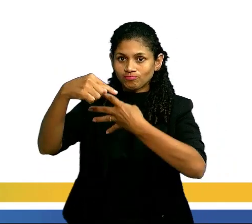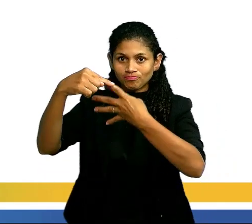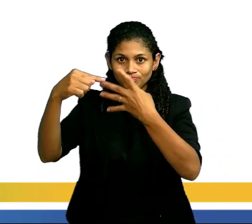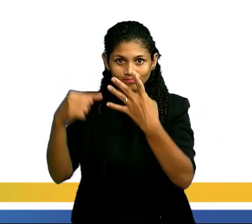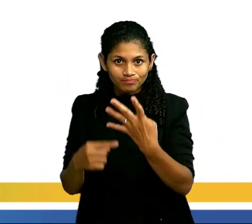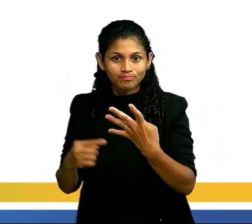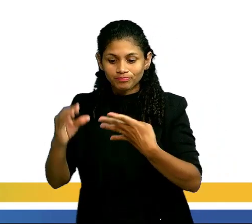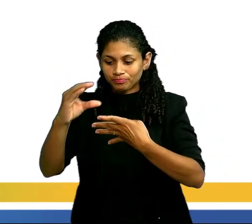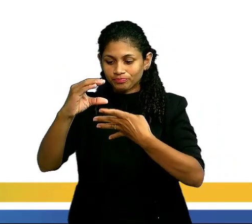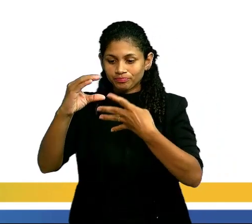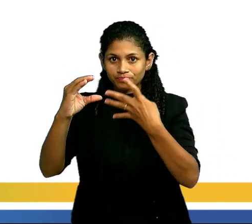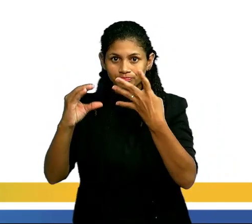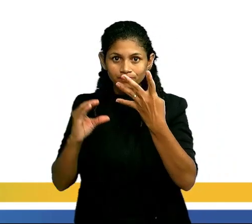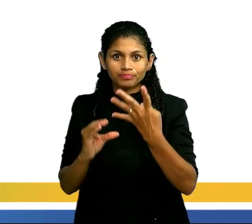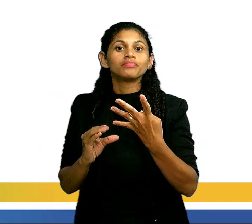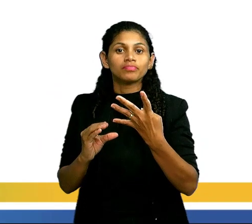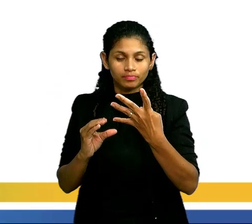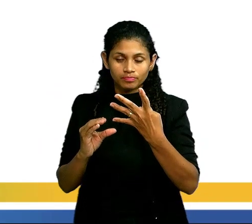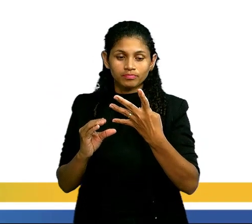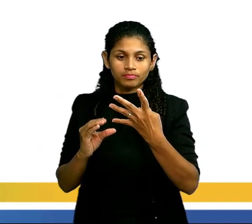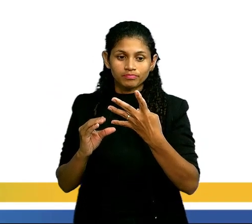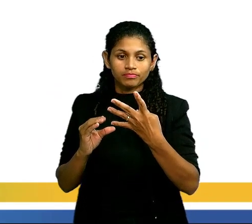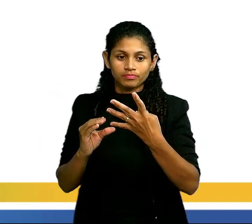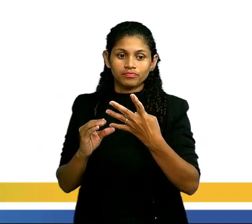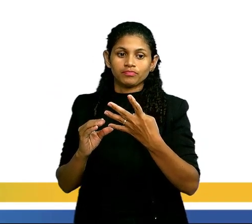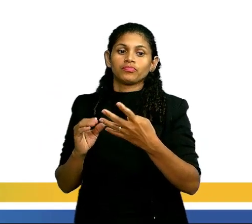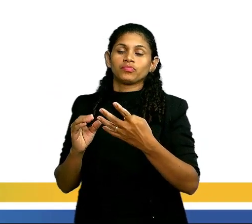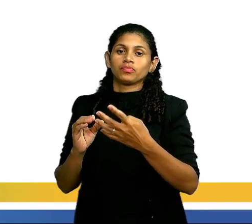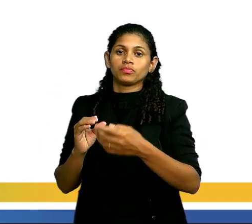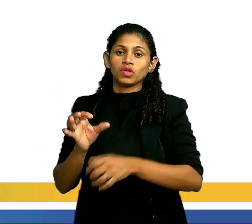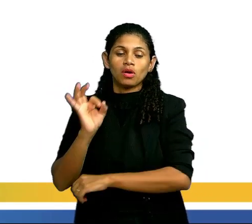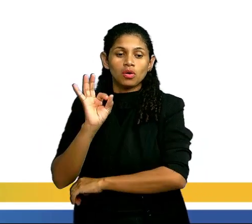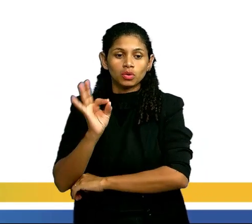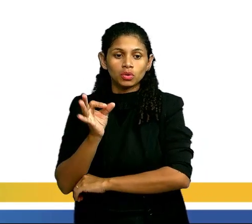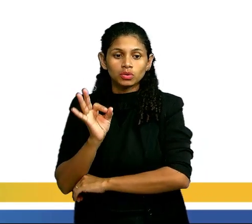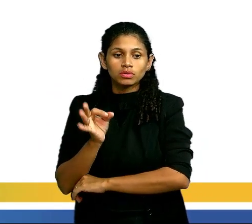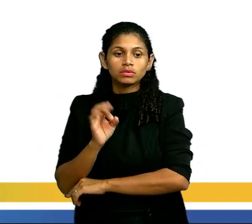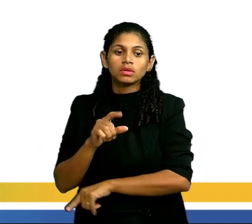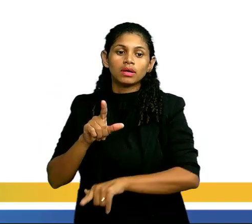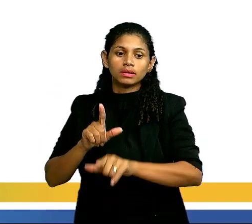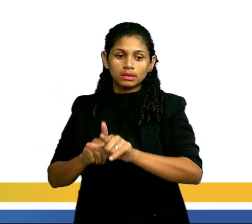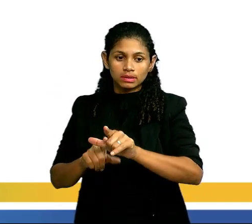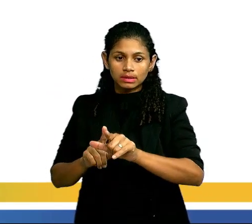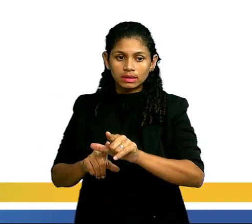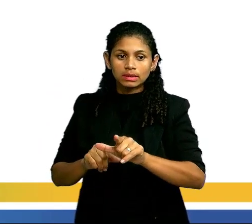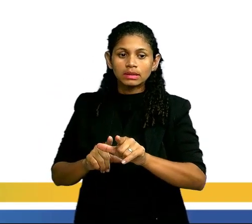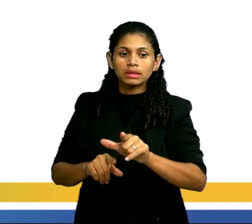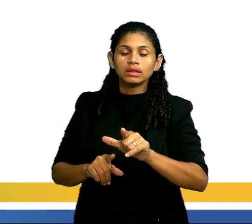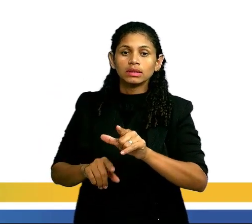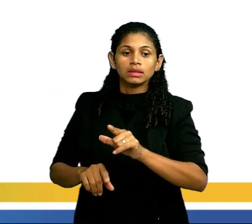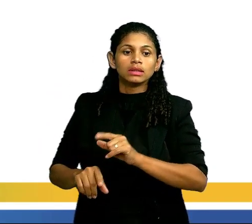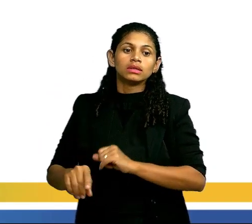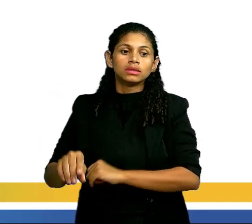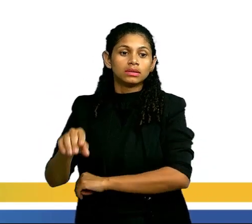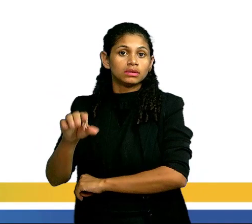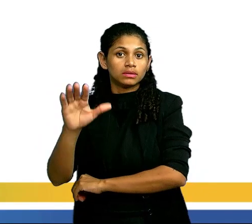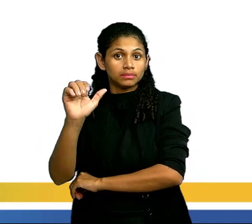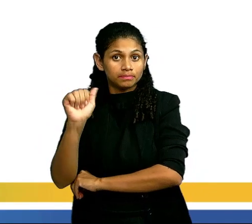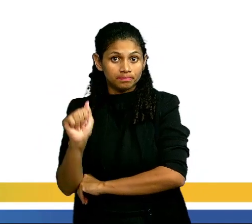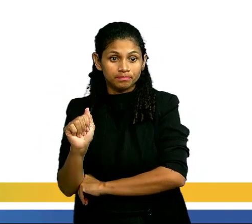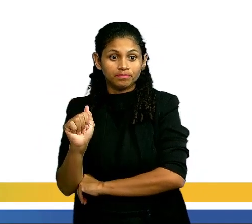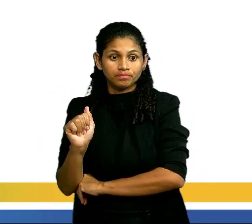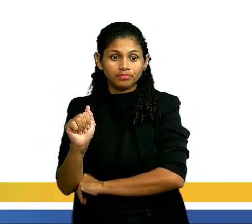carbono que vai fazer 4 ligações diferentes com outros átomos de carbono. Perfeito, pessoal? Então, o nosso